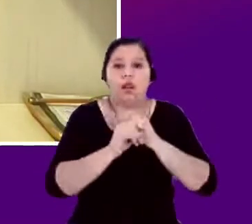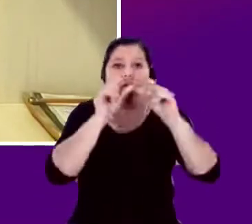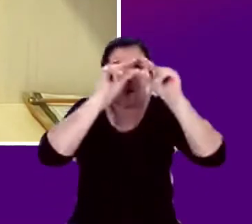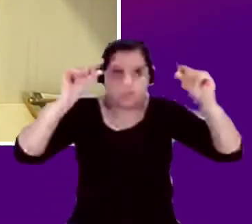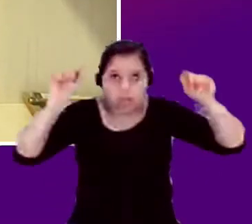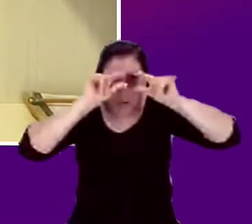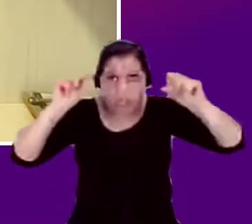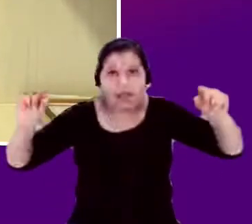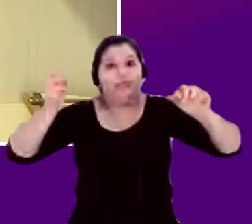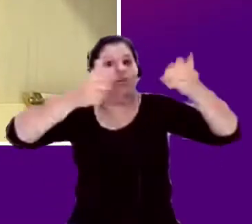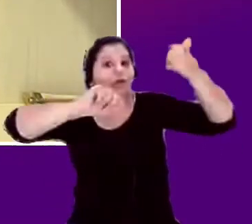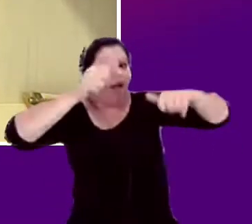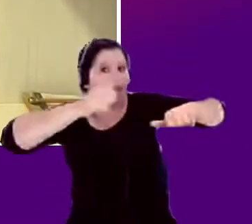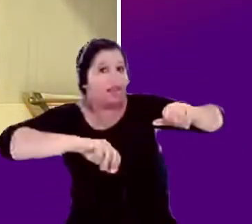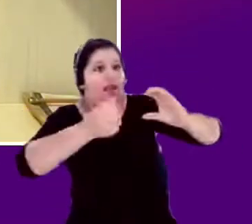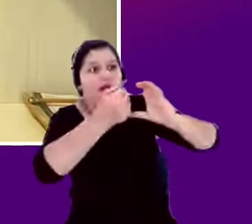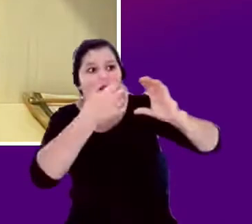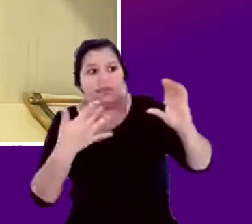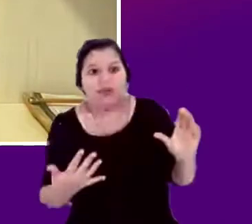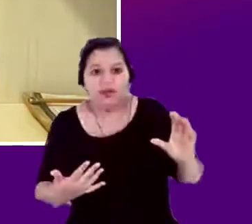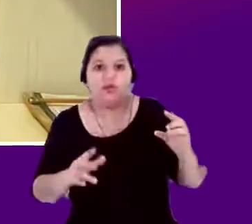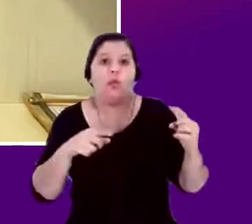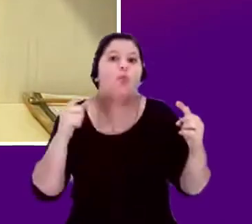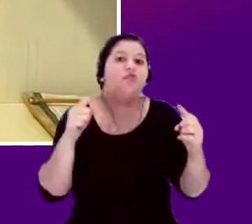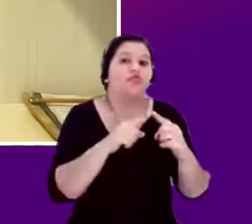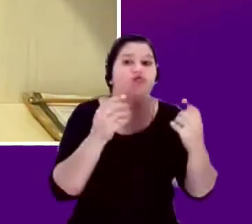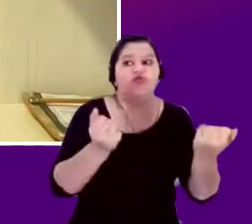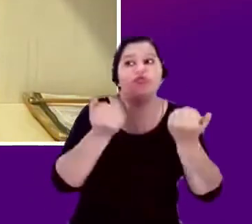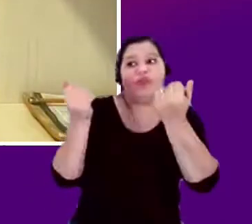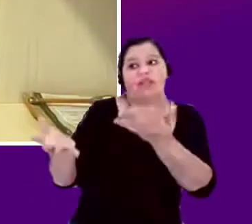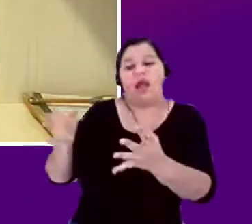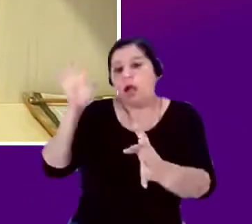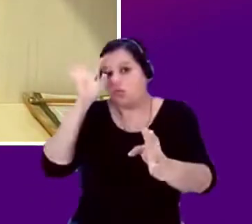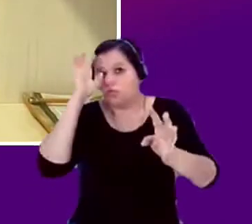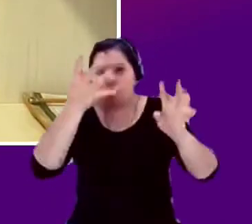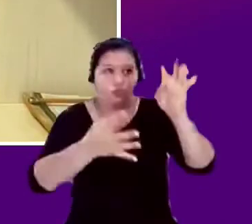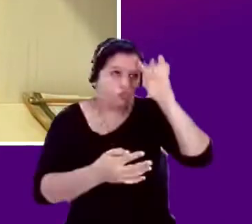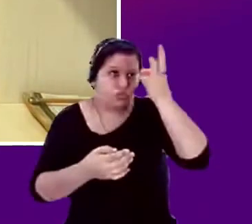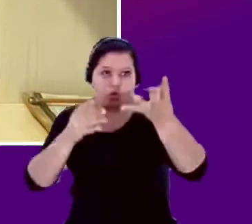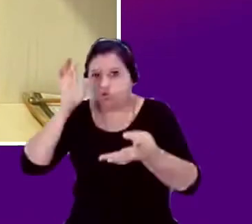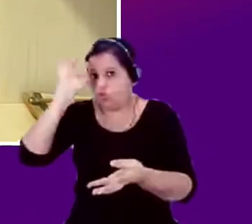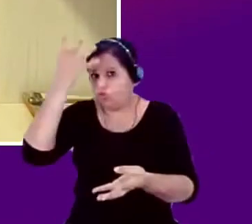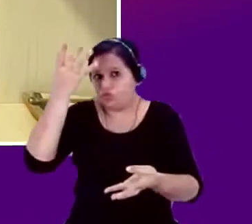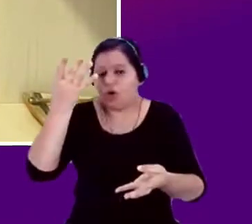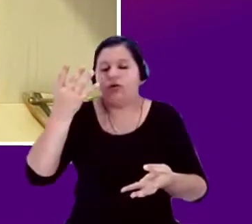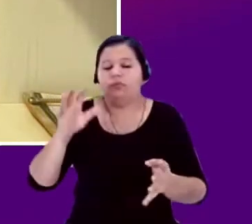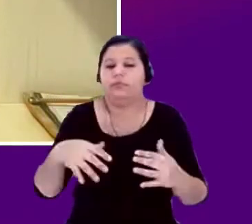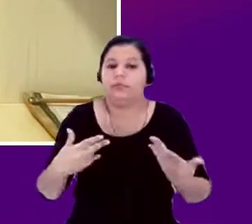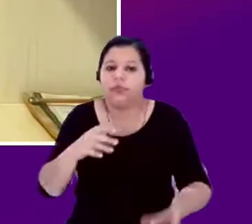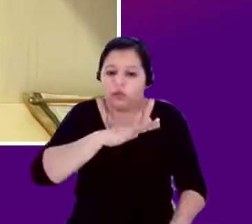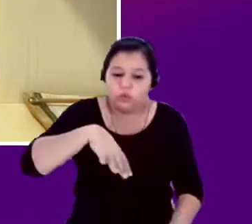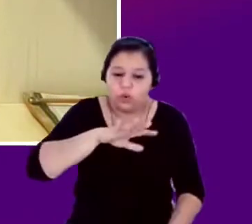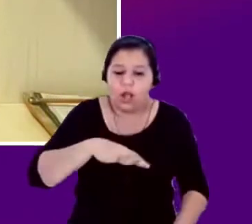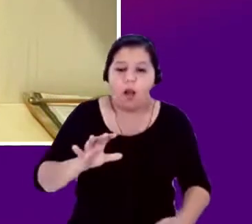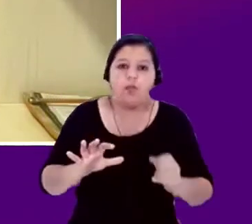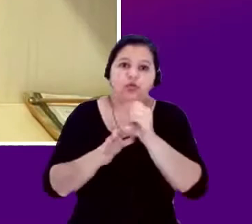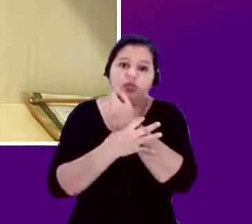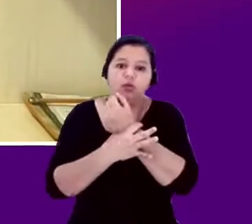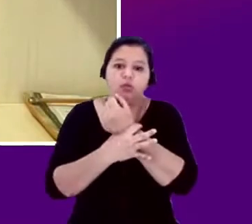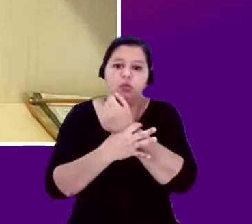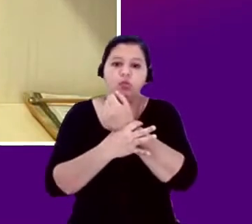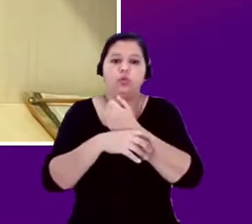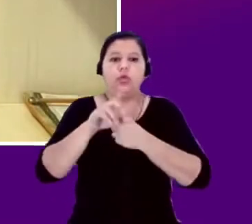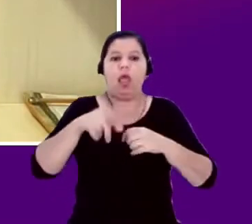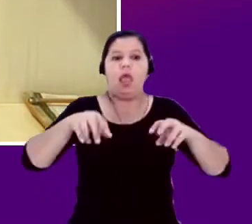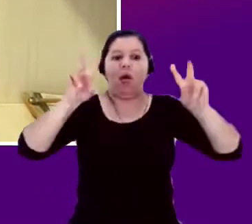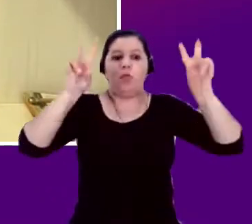características individuais com o objetivo de ofertar também soluções personalizadas. E no campo dos seguros, naturalmente, esse é um tema que